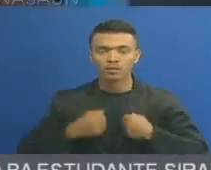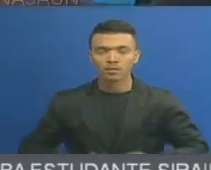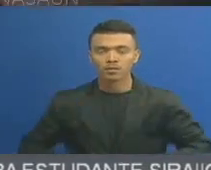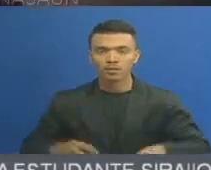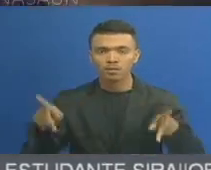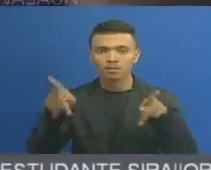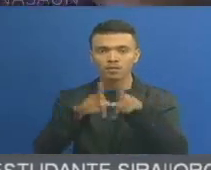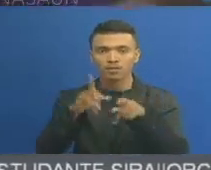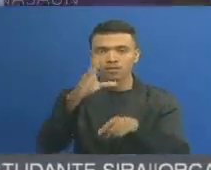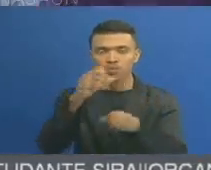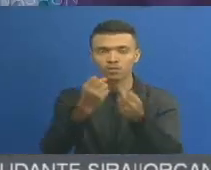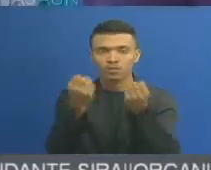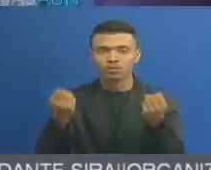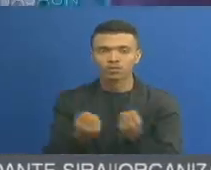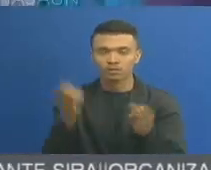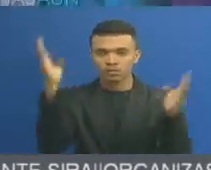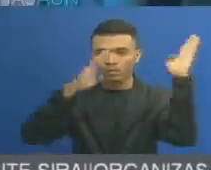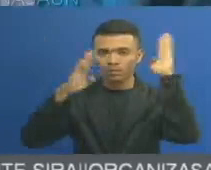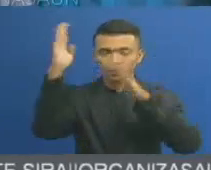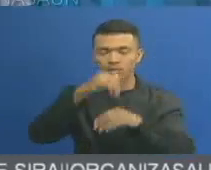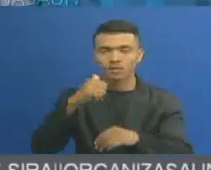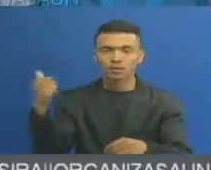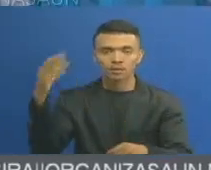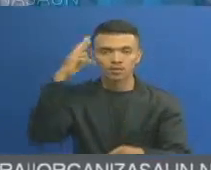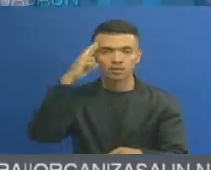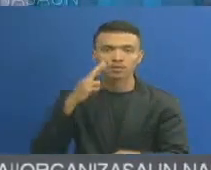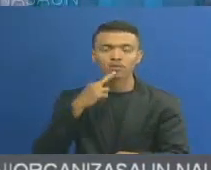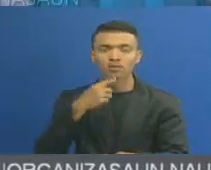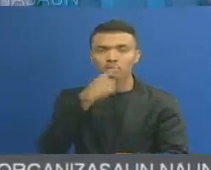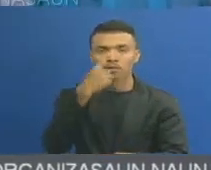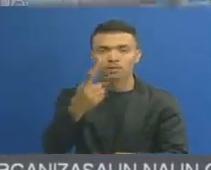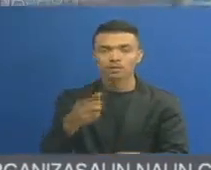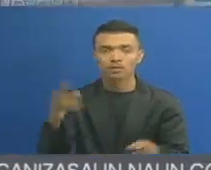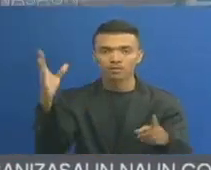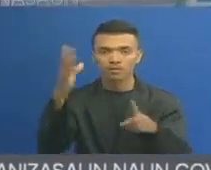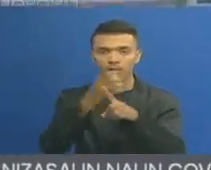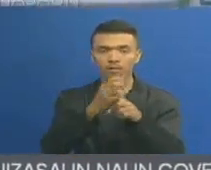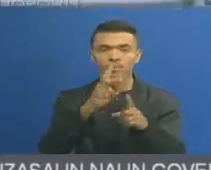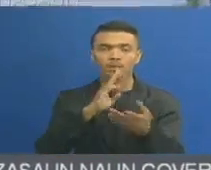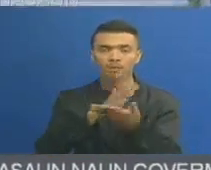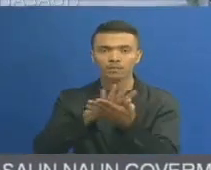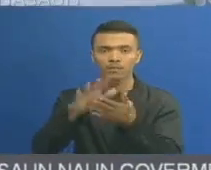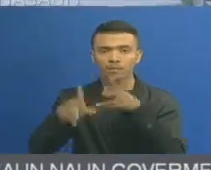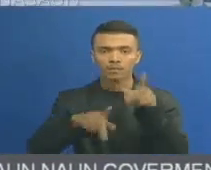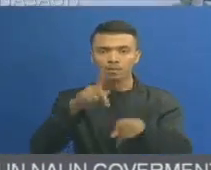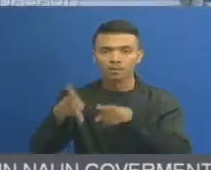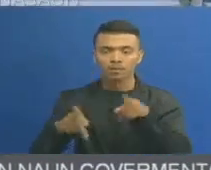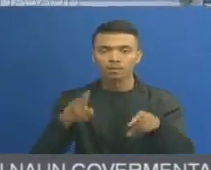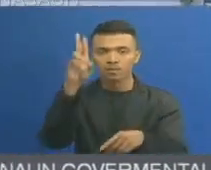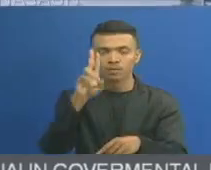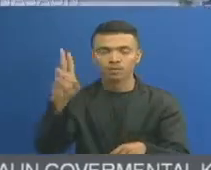no suco. Problema selo, mas que chefe de Estado José Ramos Horta preocupa quando a falta de mocho para a população ato